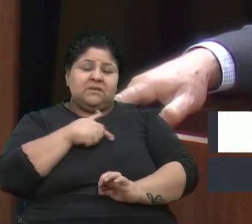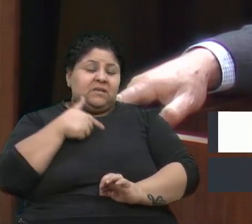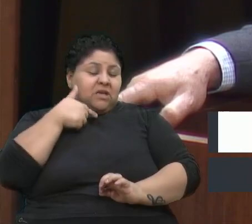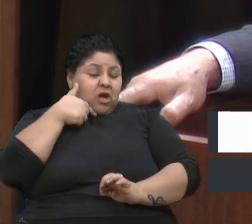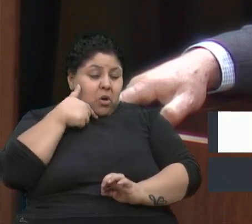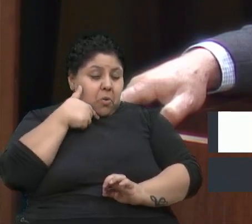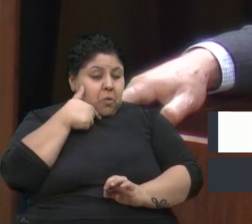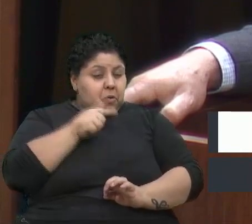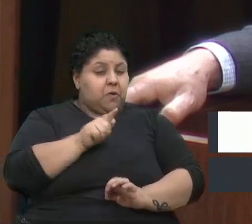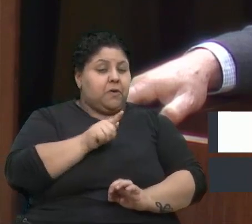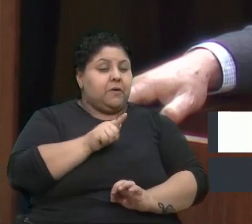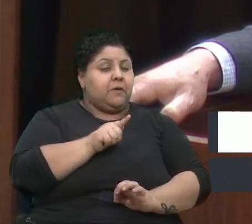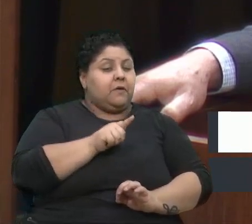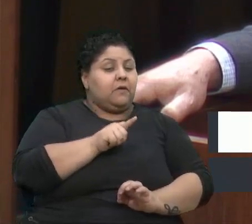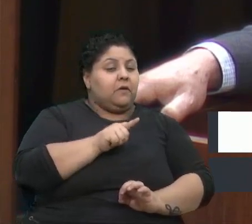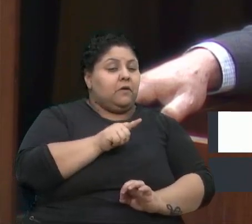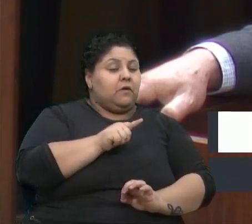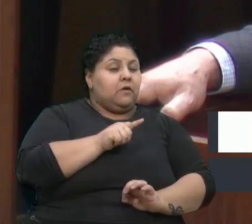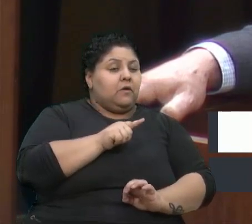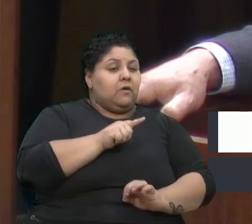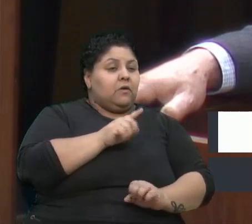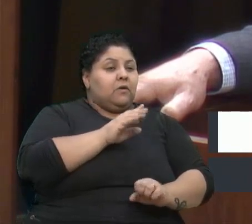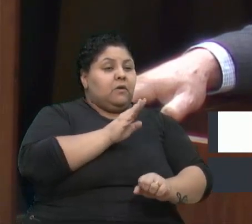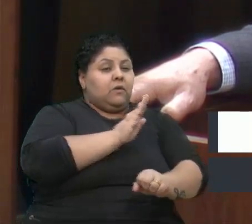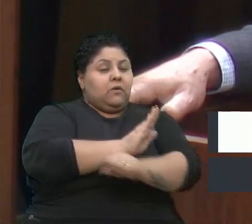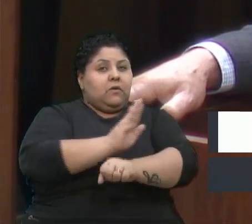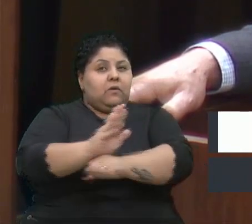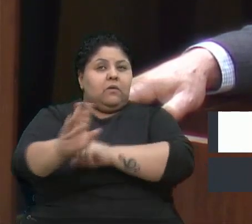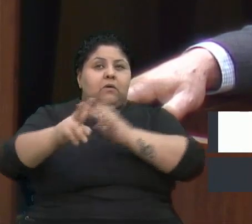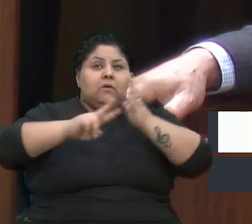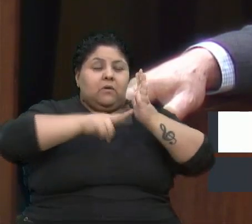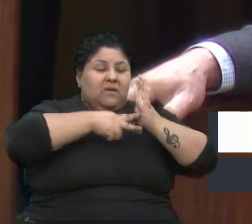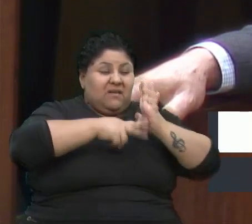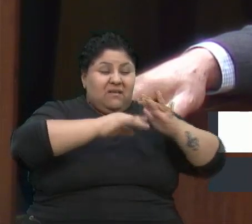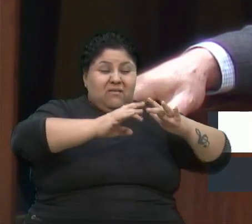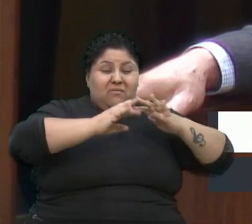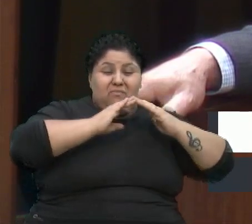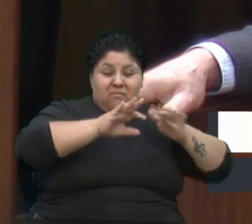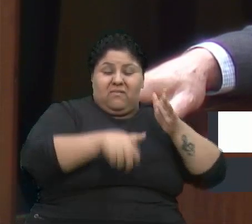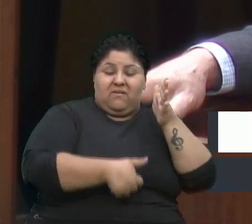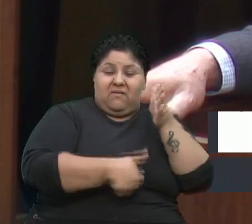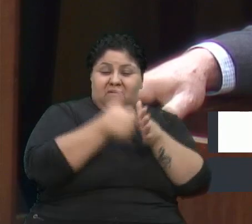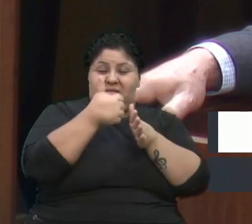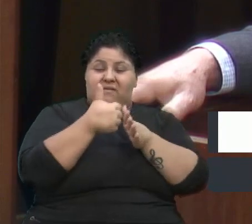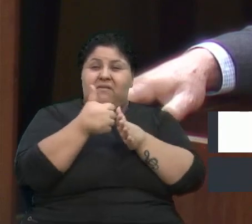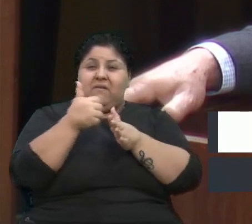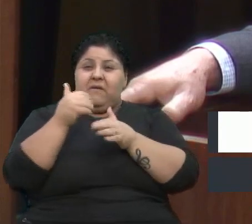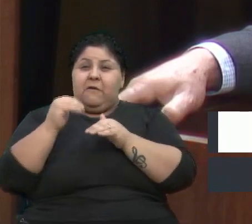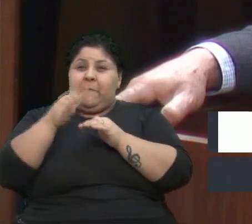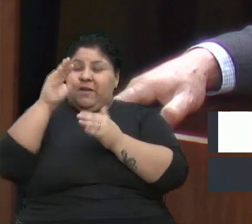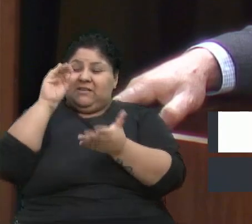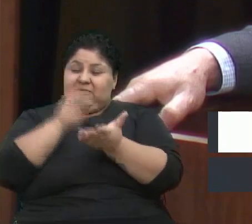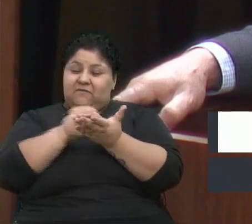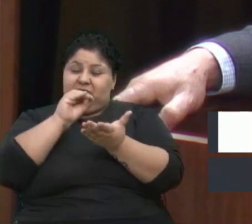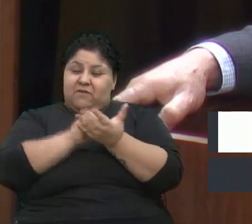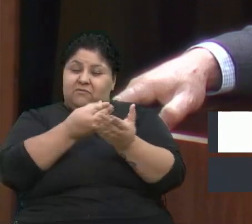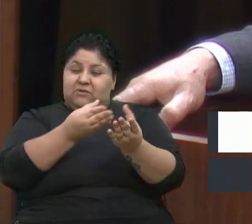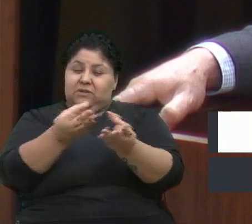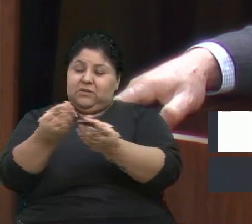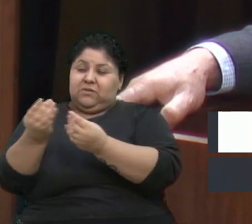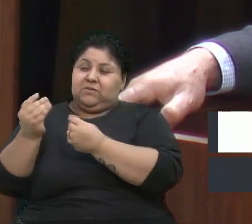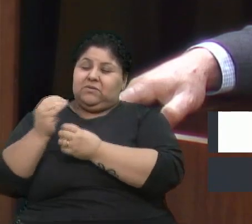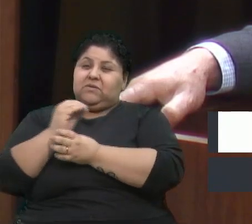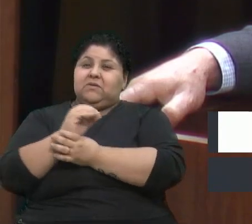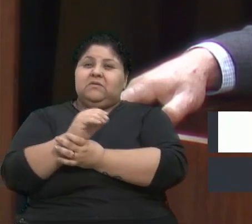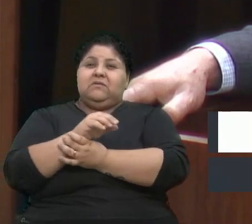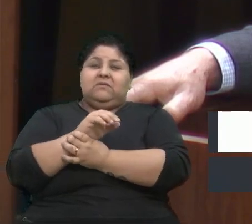conseguimos, por intermédio de apoio, sindicato, mobilização, de melhorar, mas falta muito ainda.